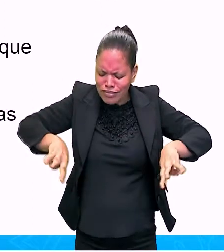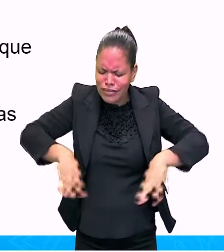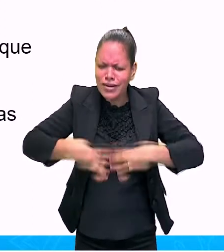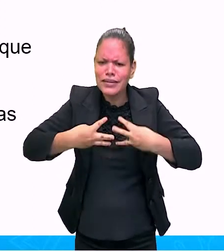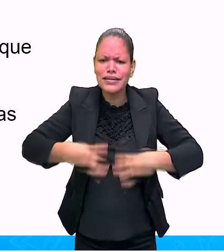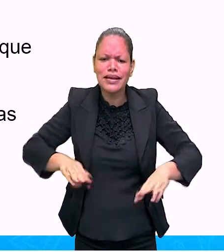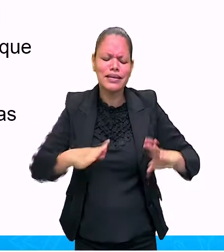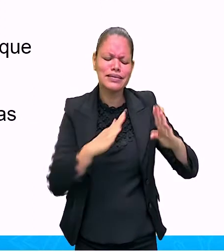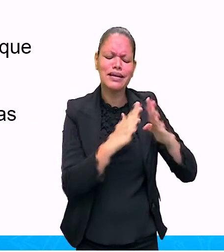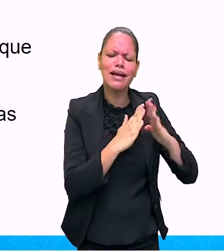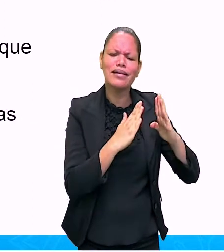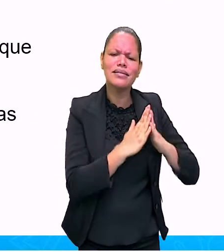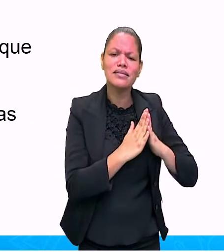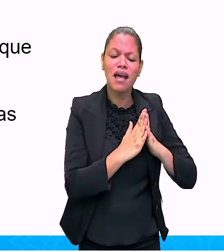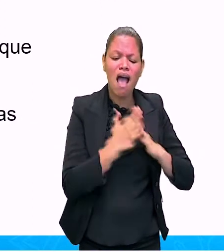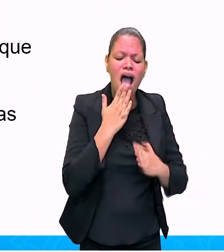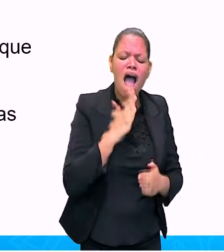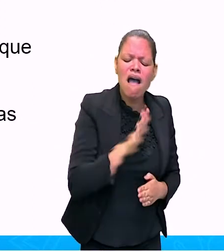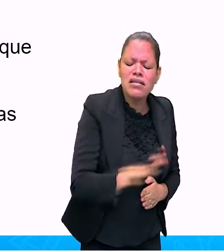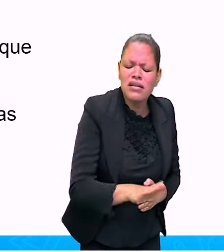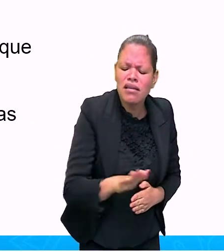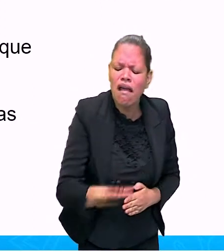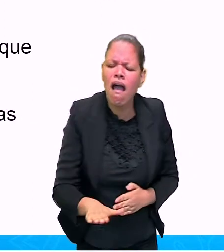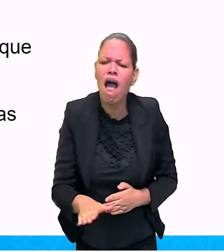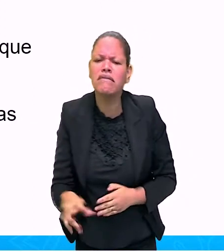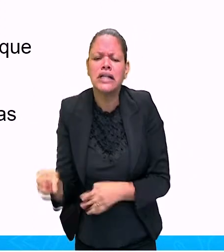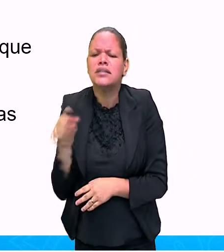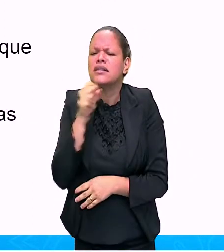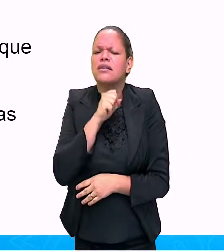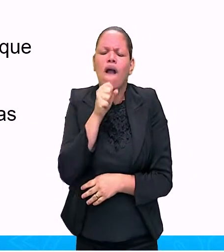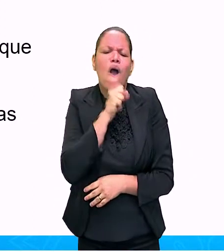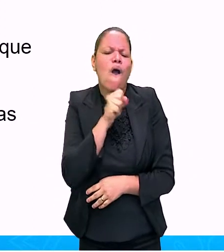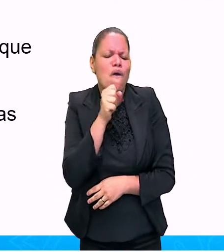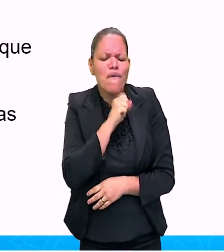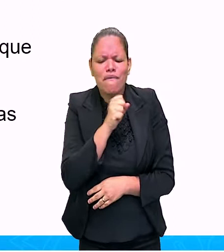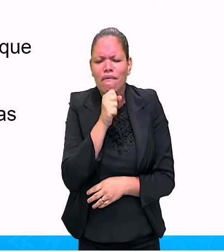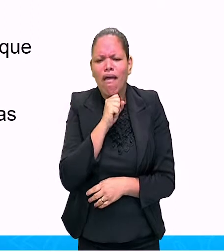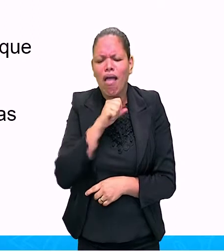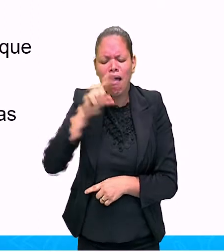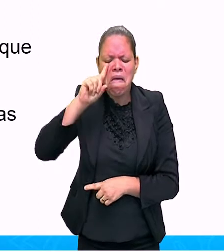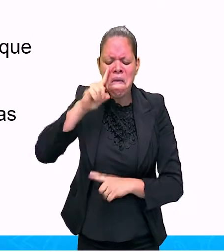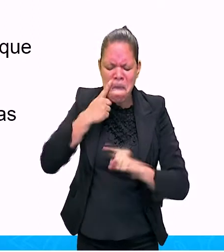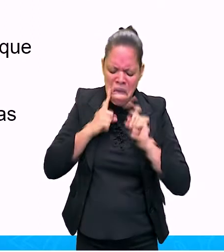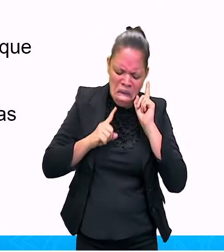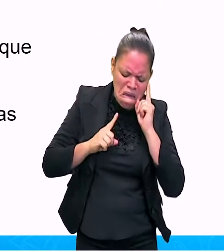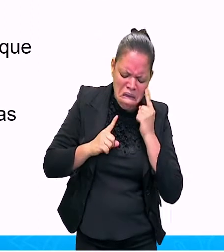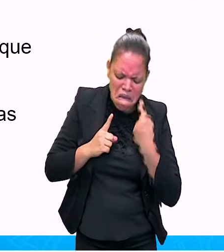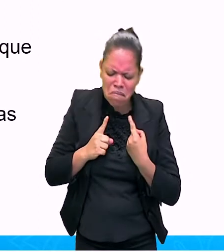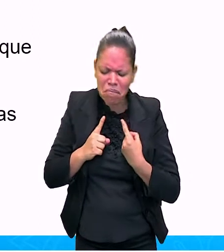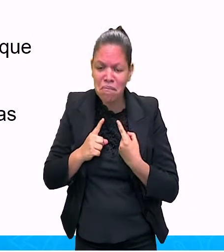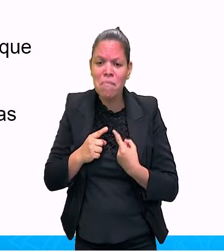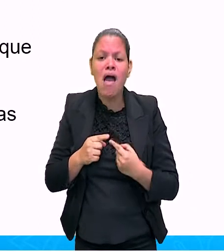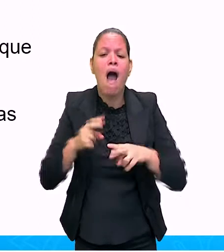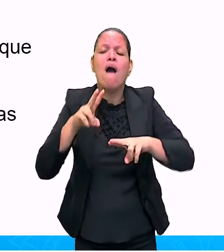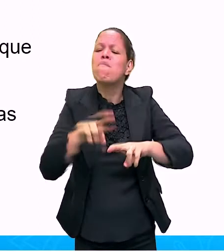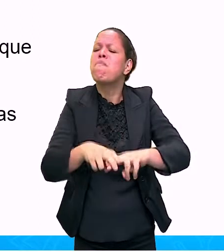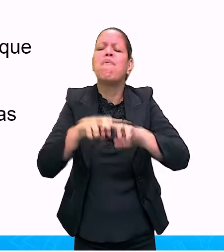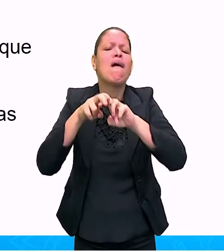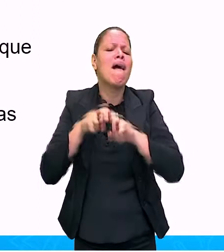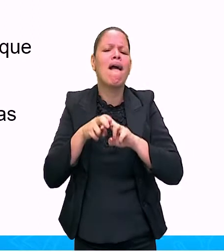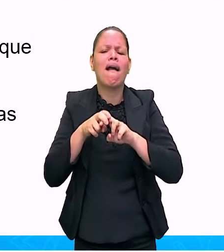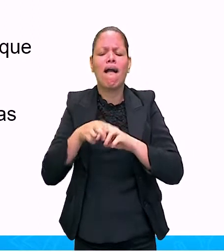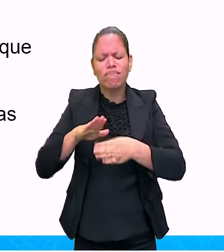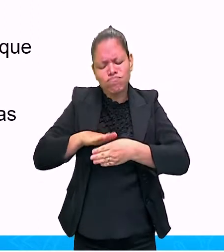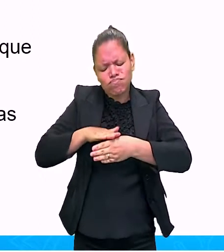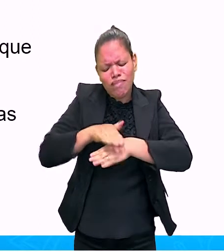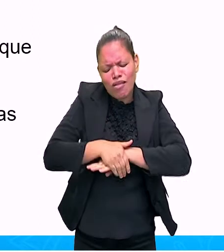malocas. Crianças e idosos lamentavam-se fundo da noite sem luz. Mauá voltou